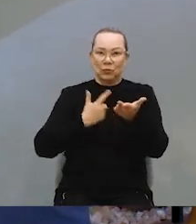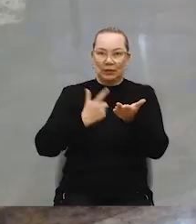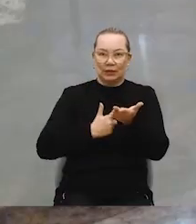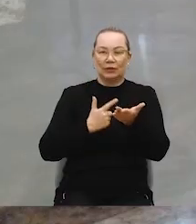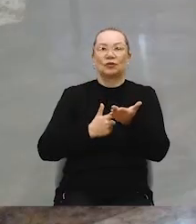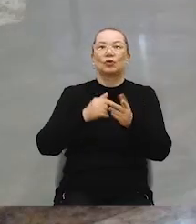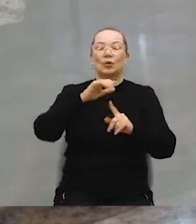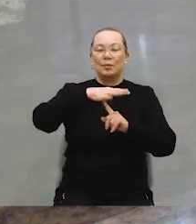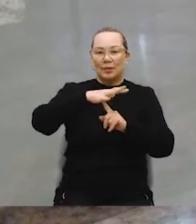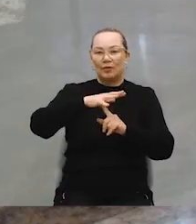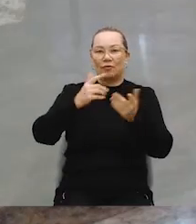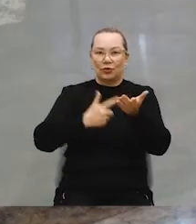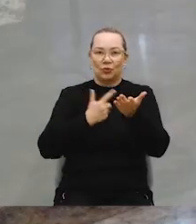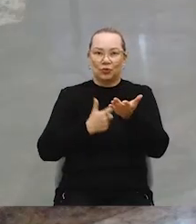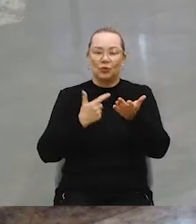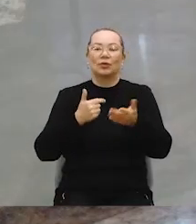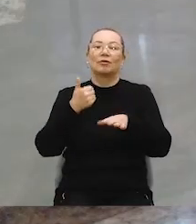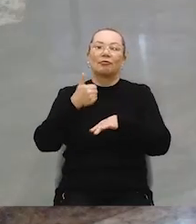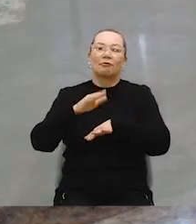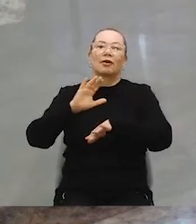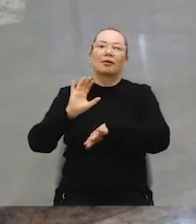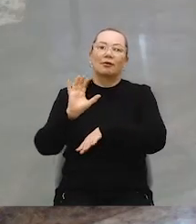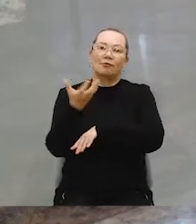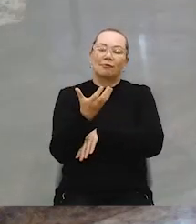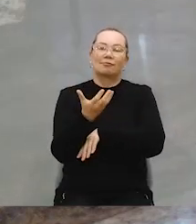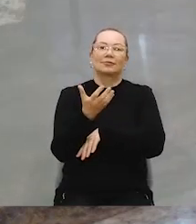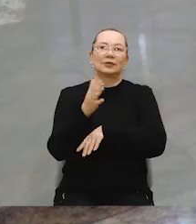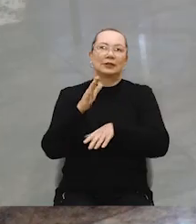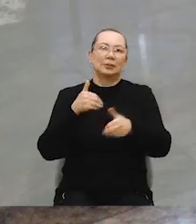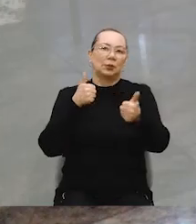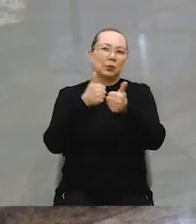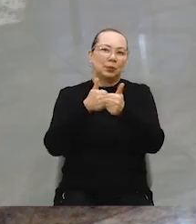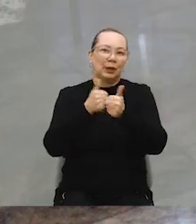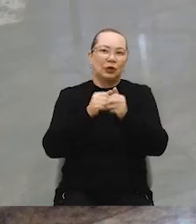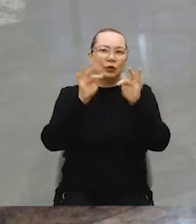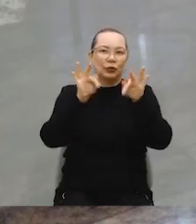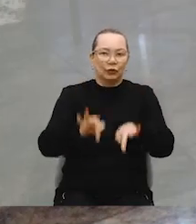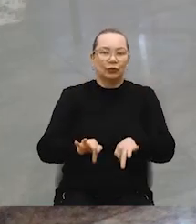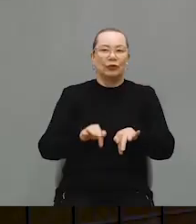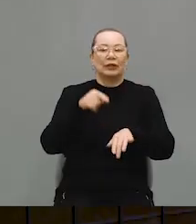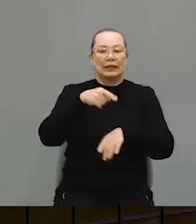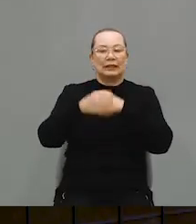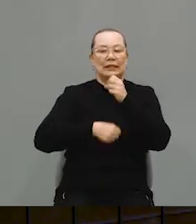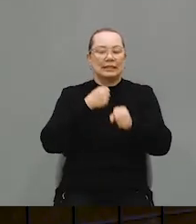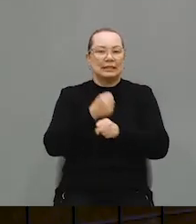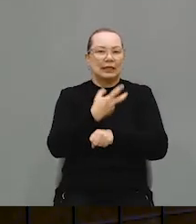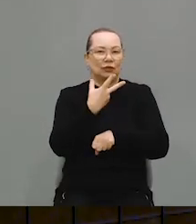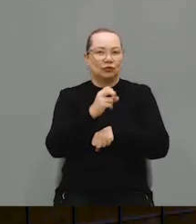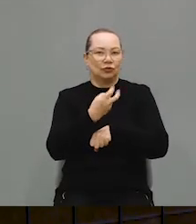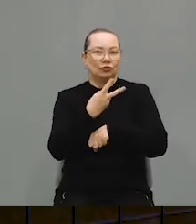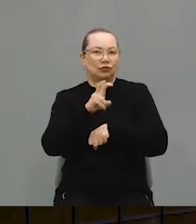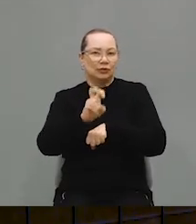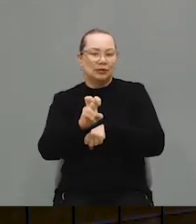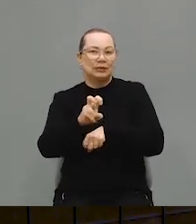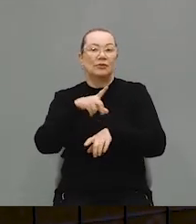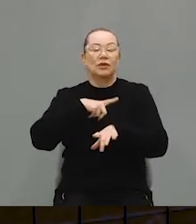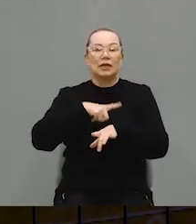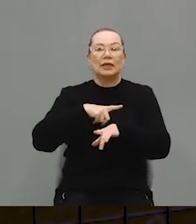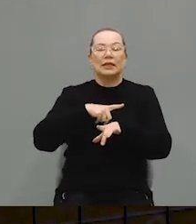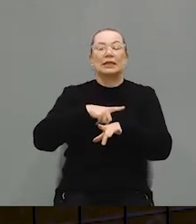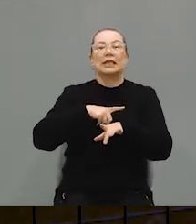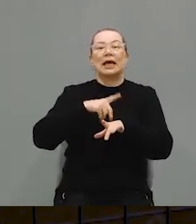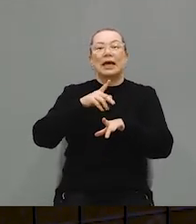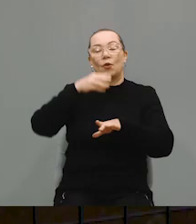essa edição da feira, que acontecerá aí mais próximo do final de 2025, tendo Pedro Guerra